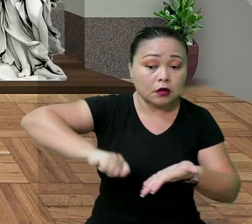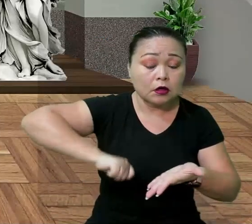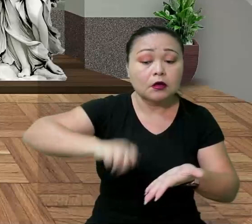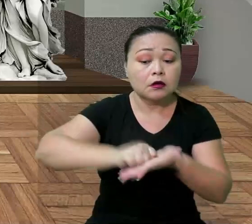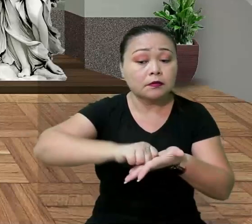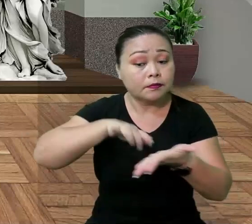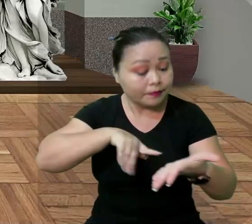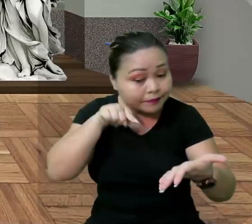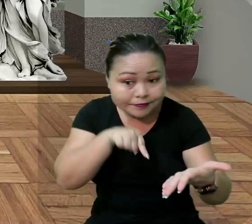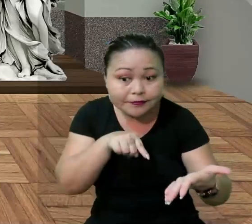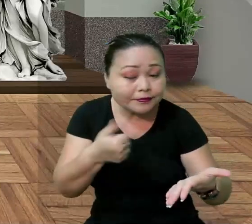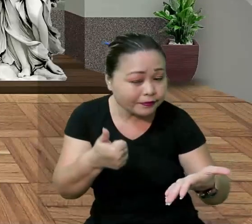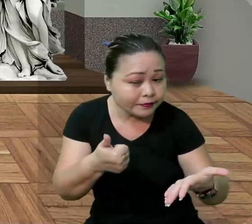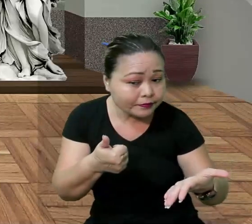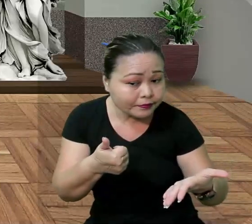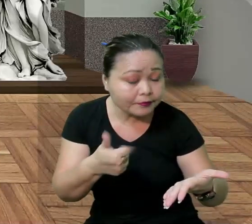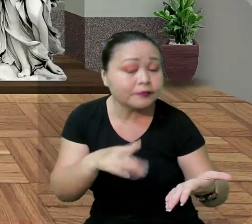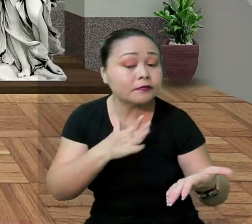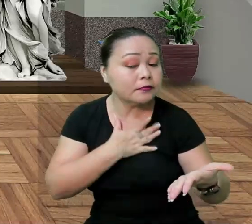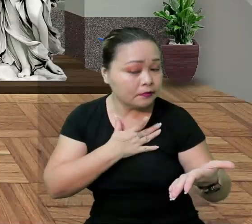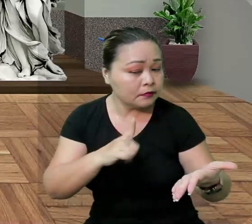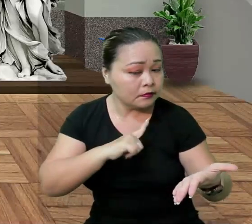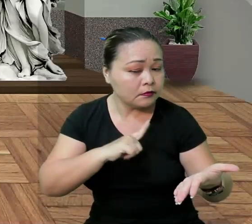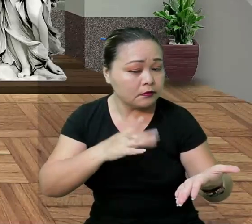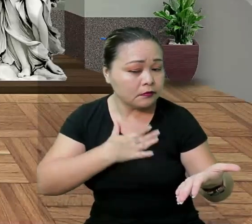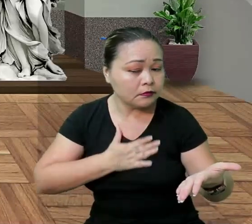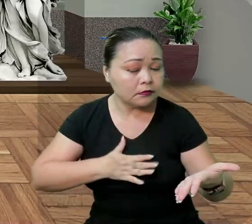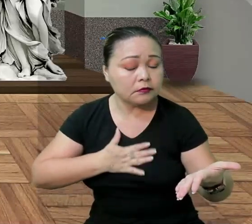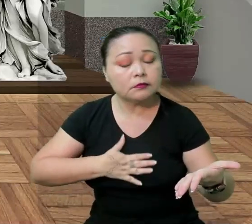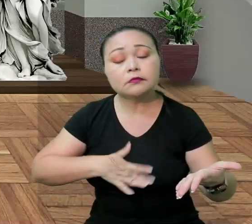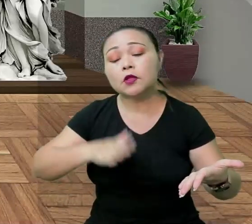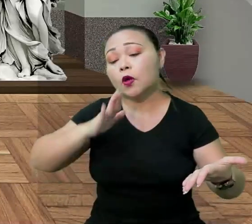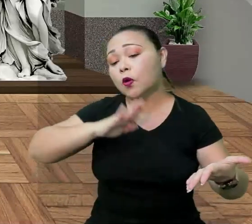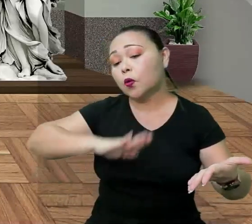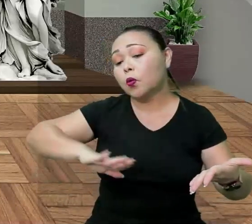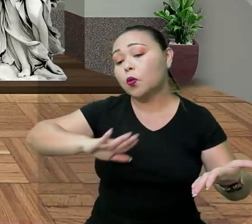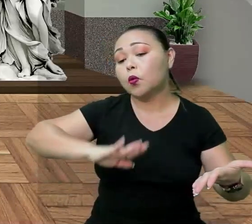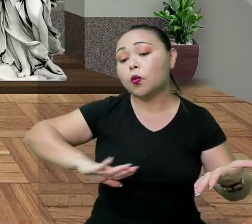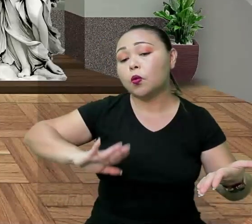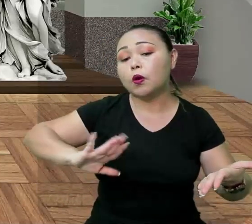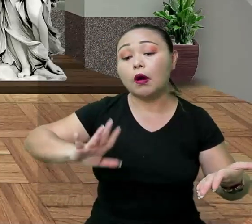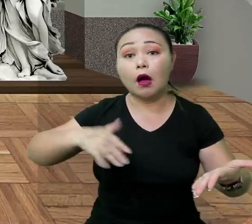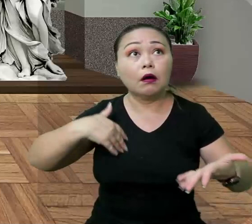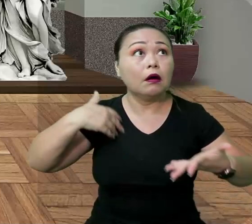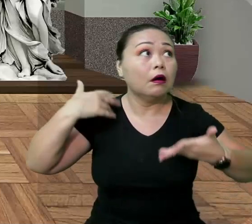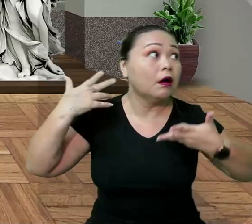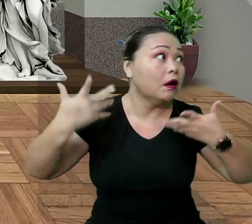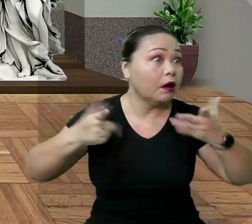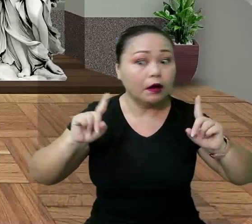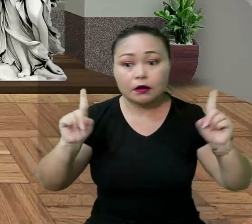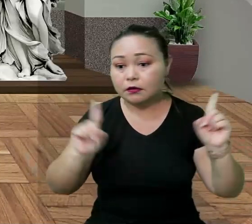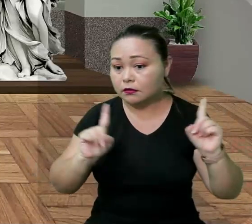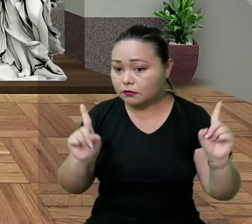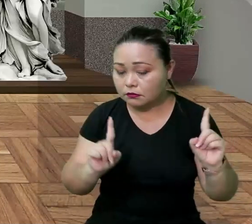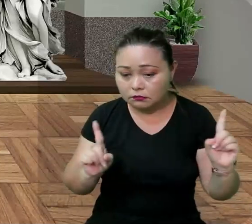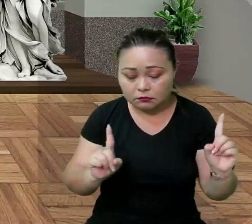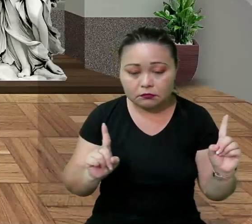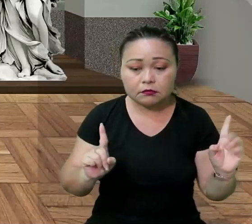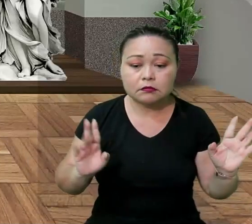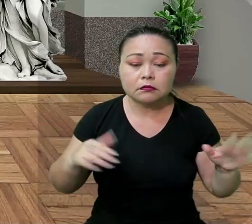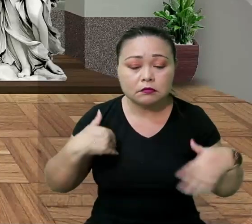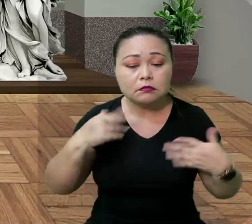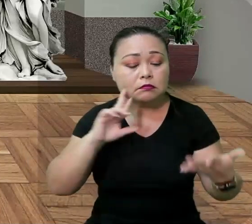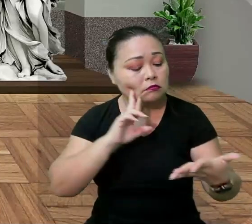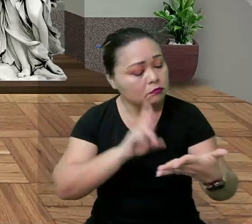das atividades, tá bom? Tenha calma, se tranquilize, não há o porquê de se desesperar, que nós